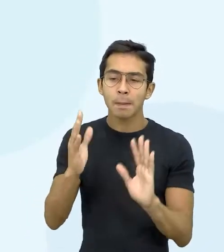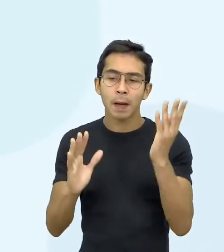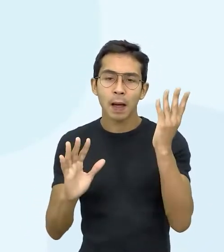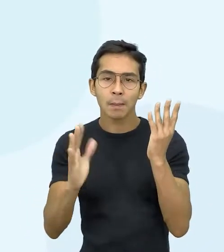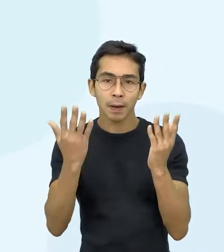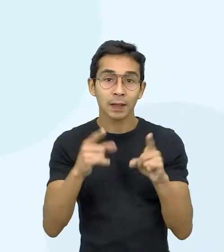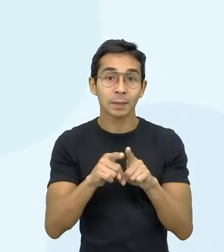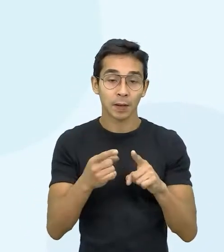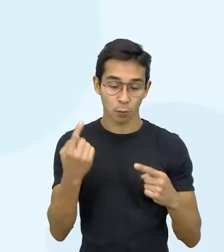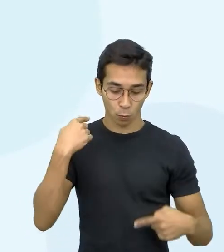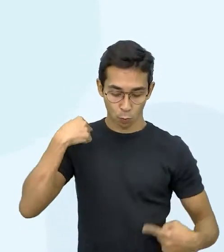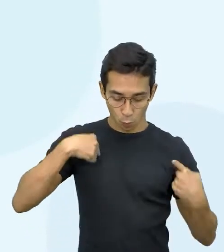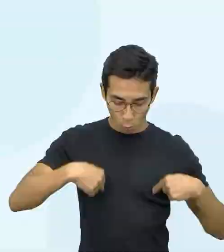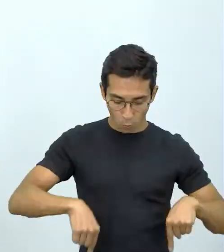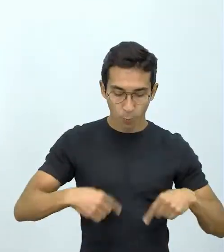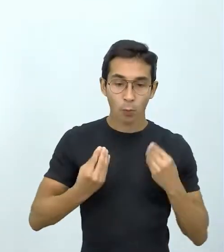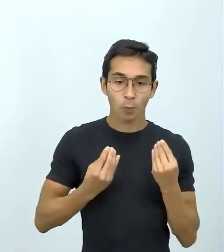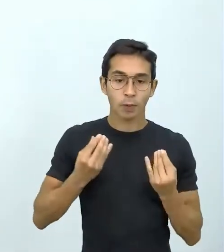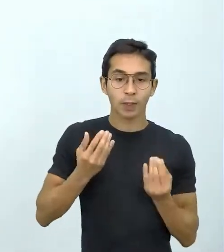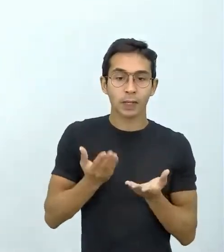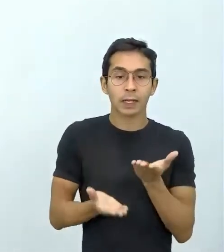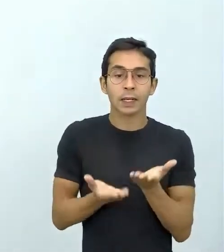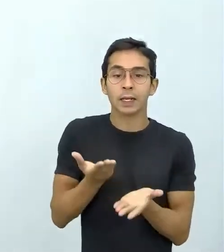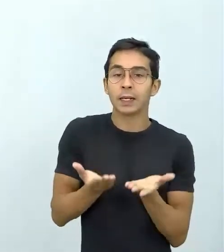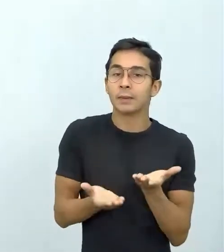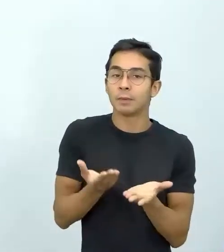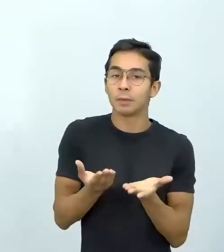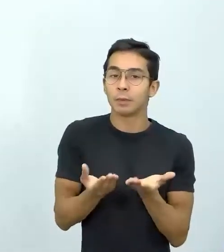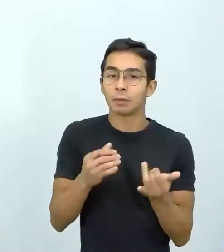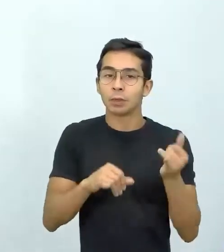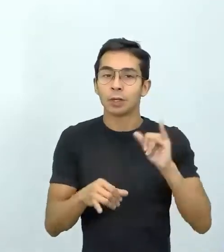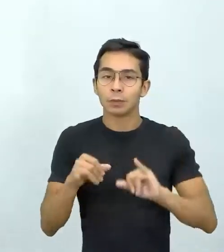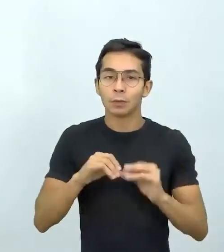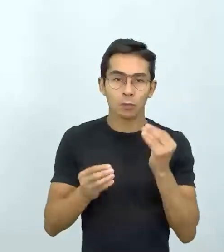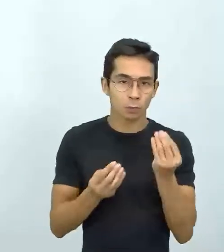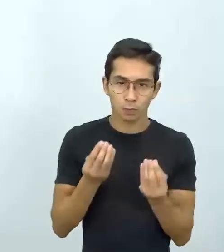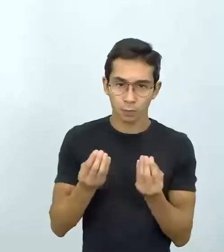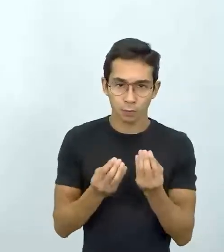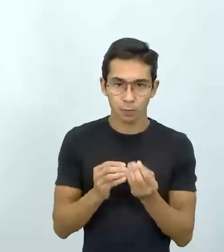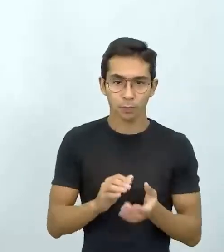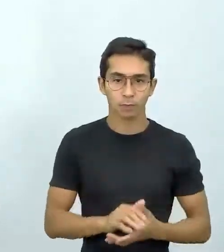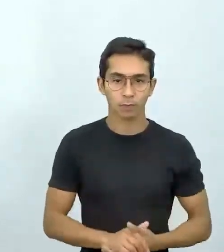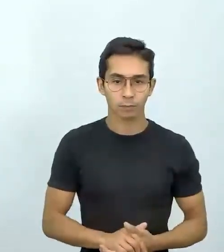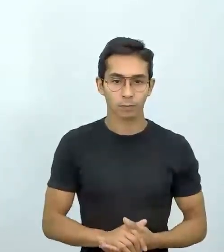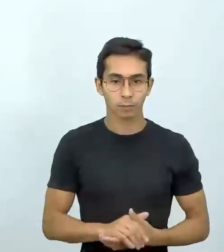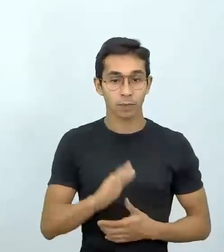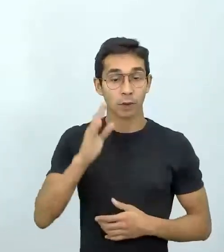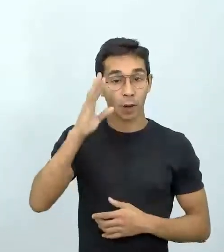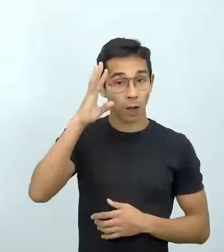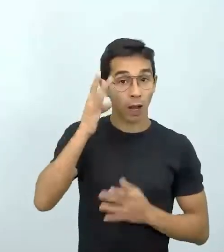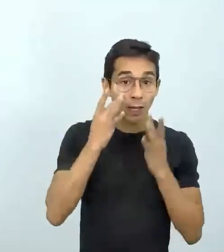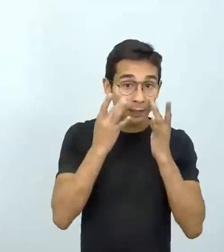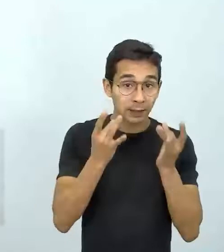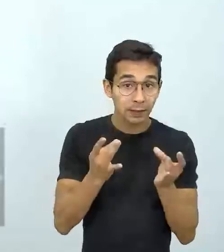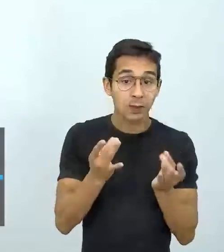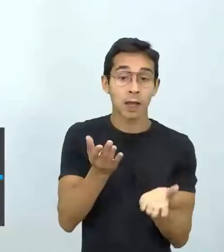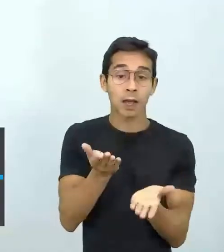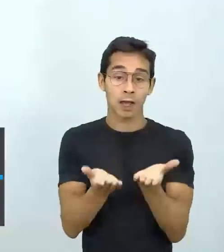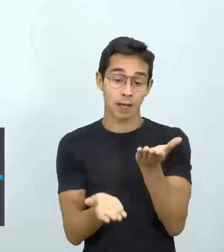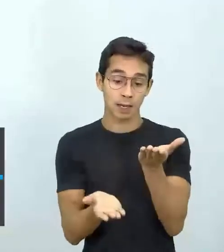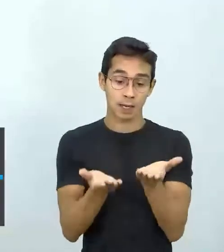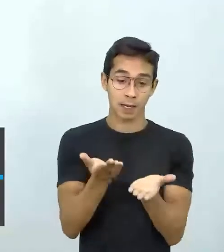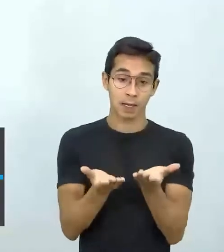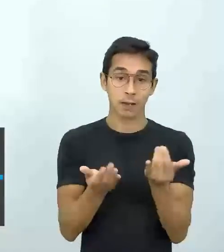corpo. Então, retomando o conceito de equilíbrio químico. Então, o equilíbrio químico ele está relacionado, àquele momento no qual